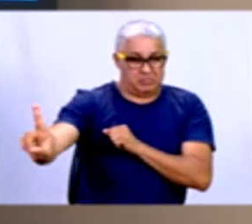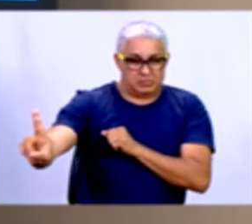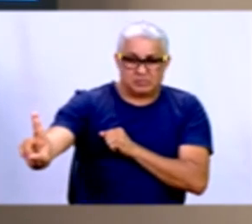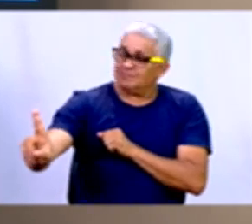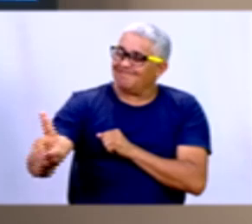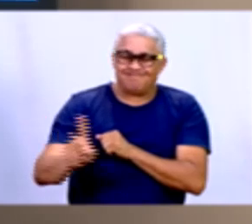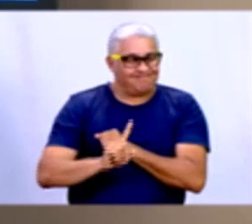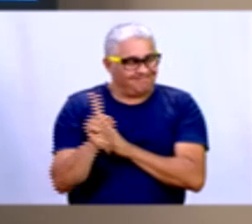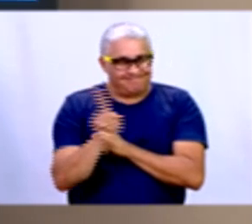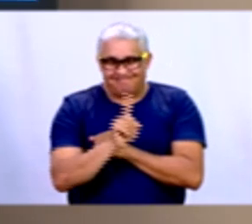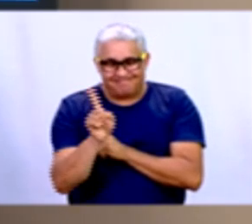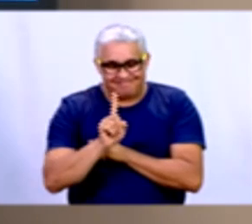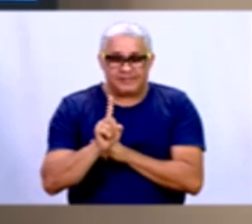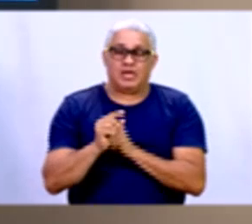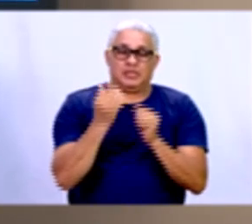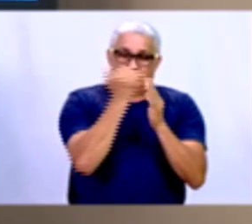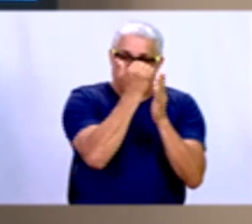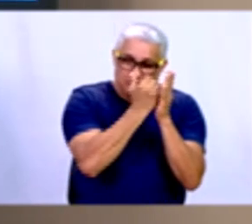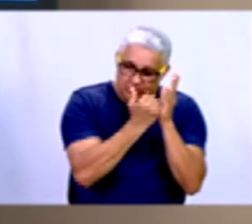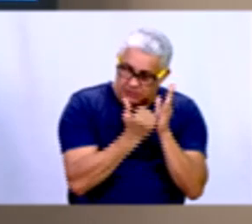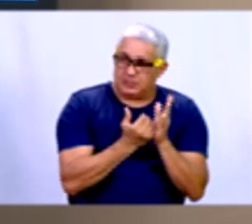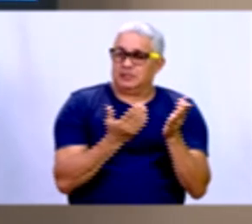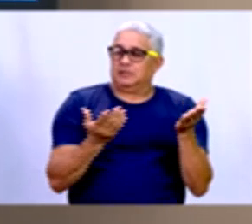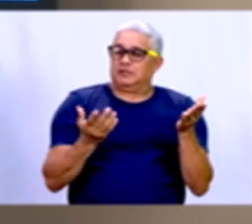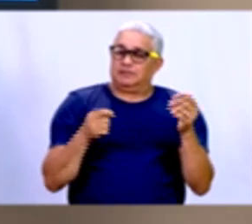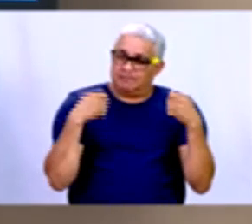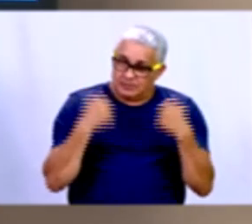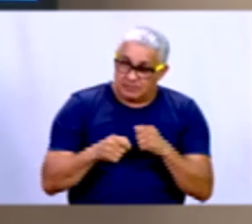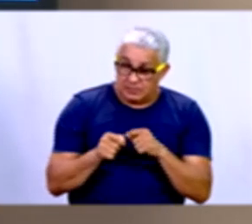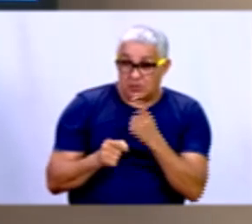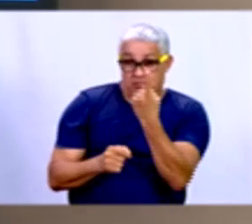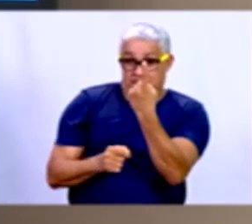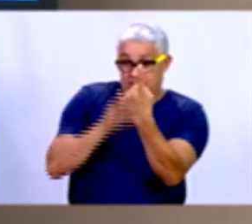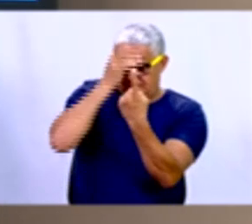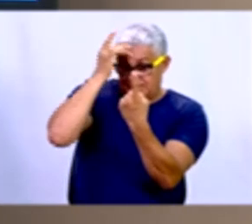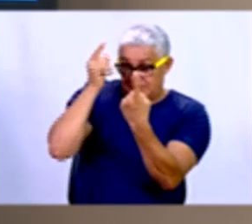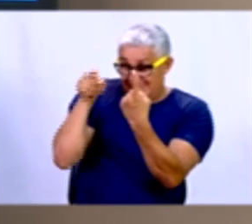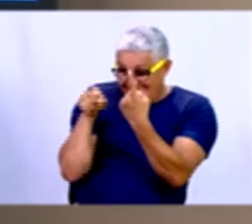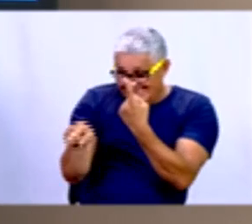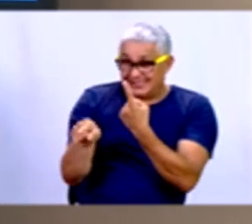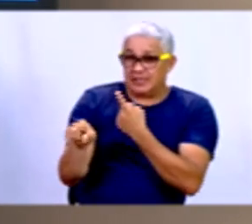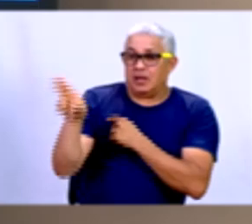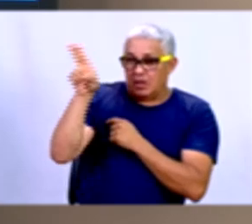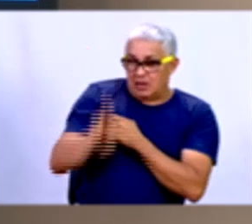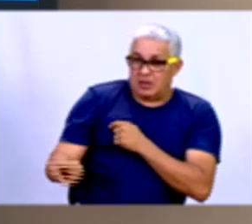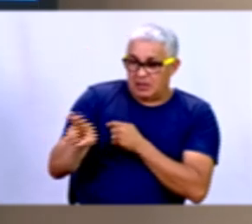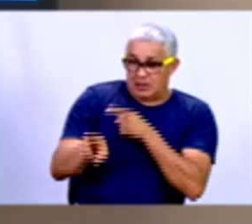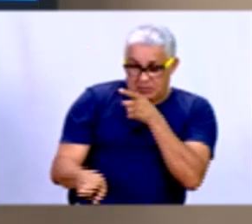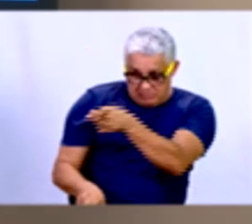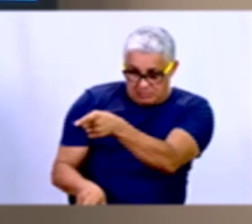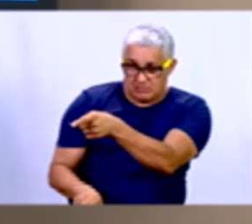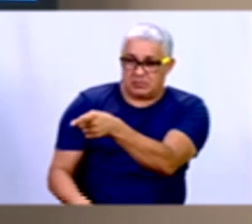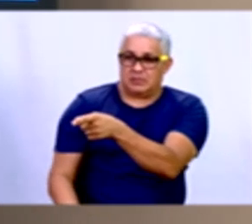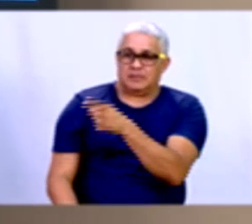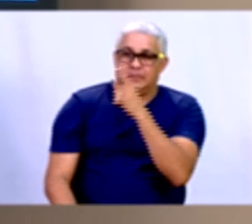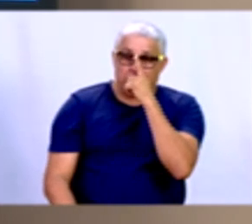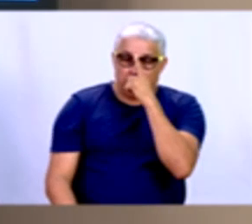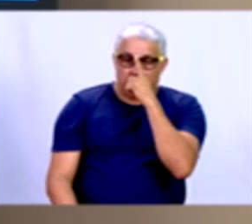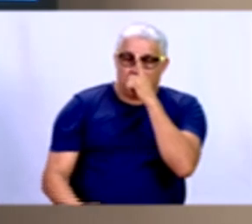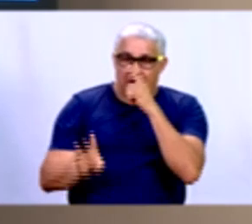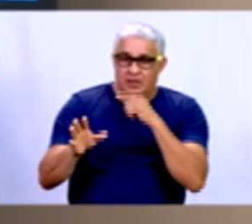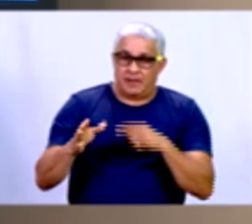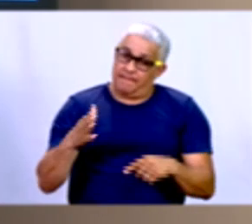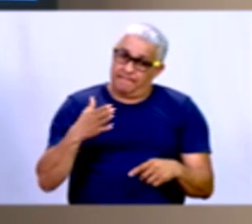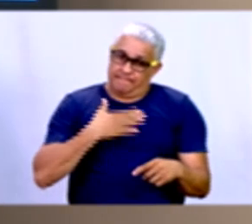que funciona. Quando a gente desenvolve sistema, a gente desenvolve para um usuário utilizar aquele sistema e não para satisfazer